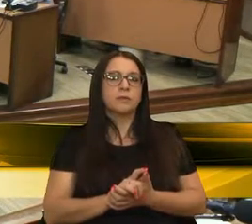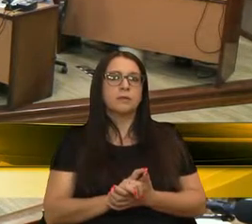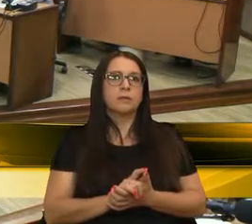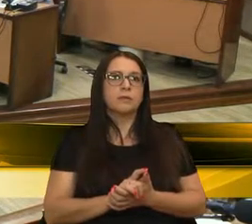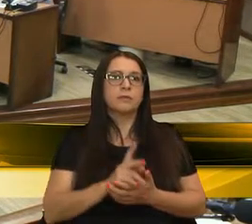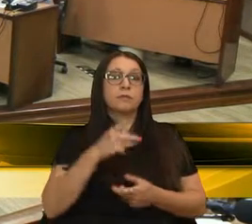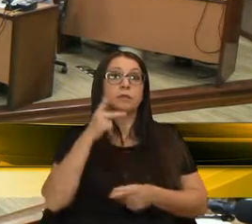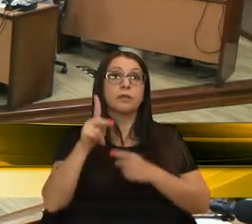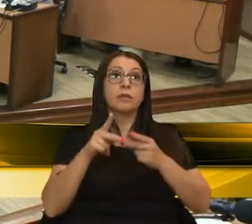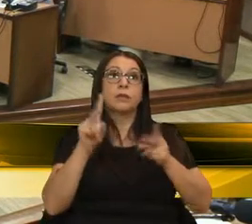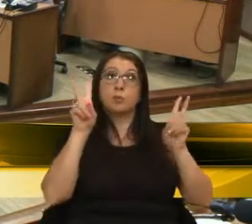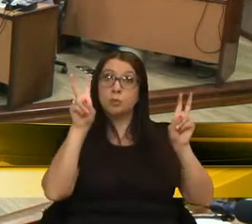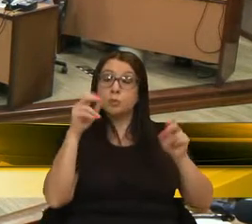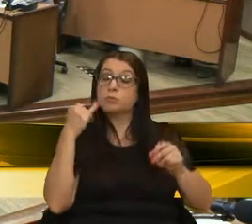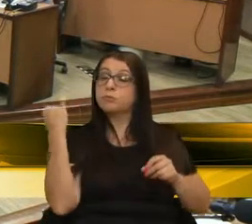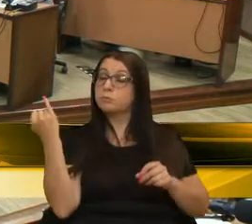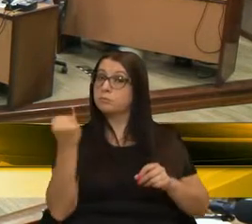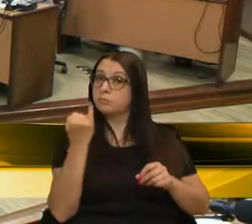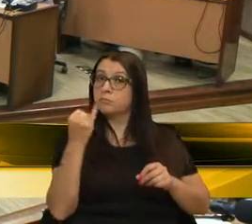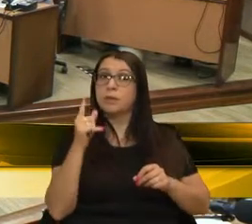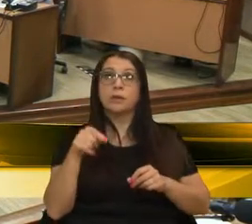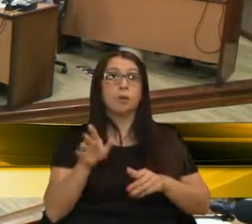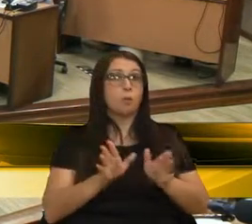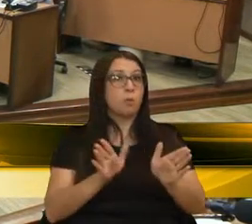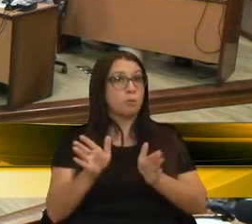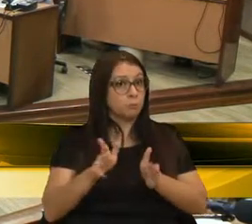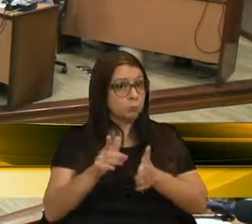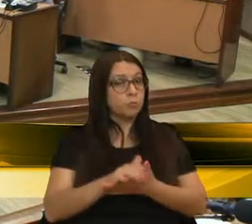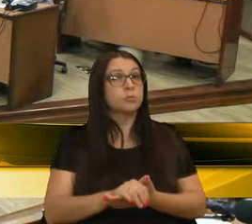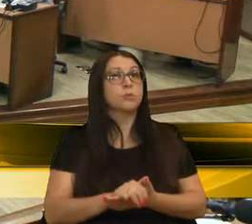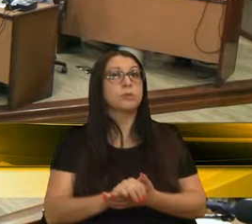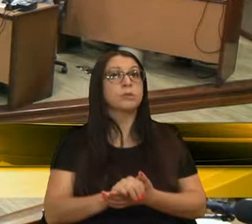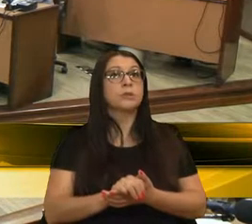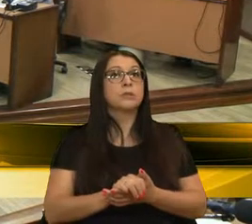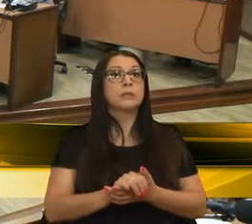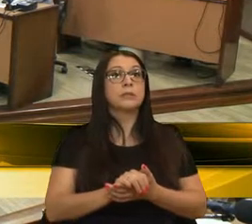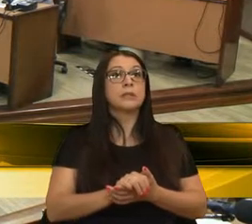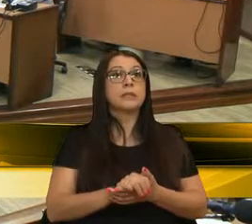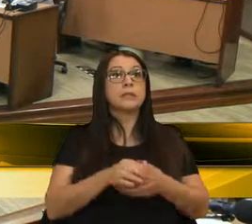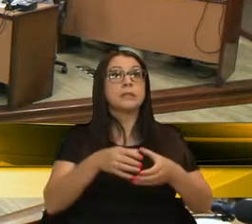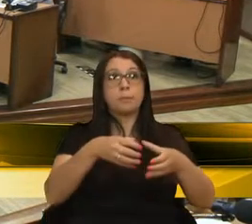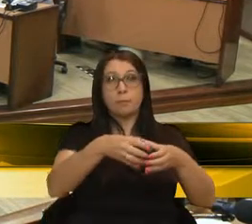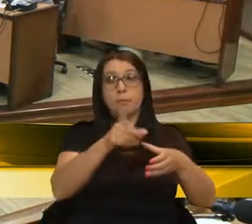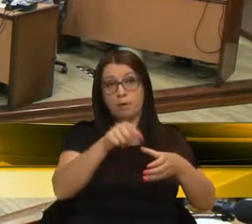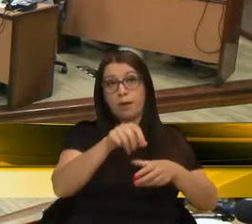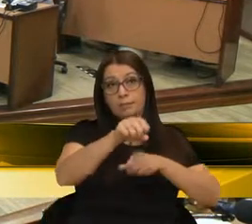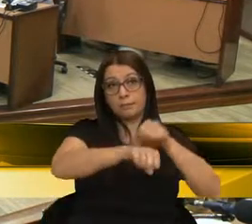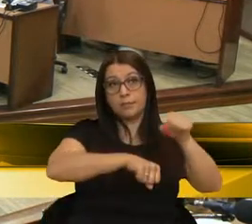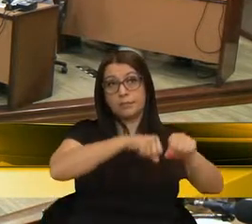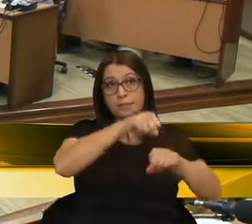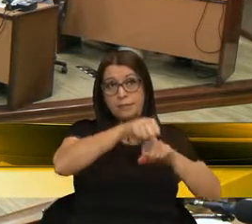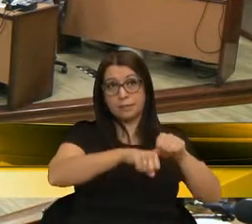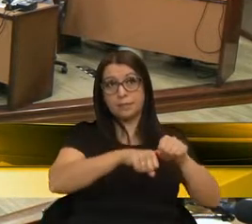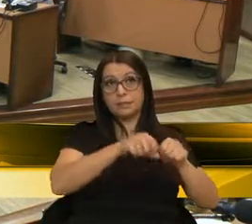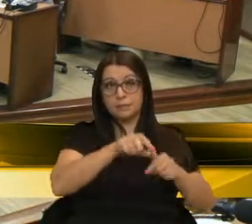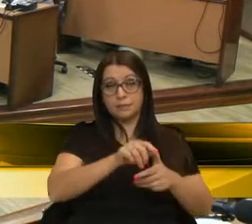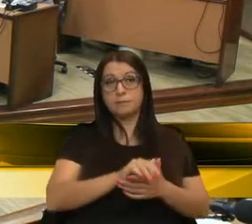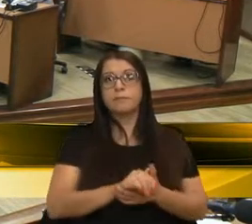de um assunto de extrema importância, que é a mobilidade, através deste modal importante que é o modal da bicicleta, do